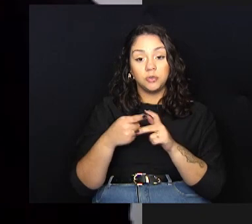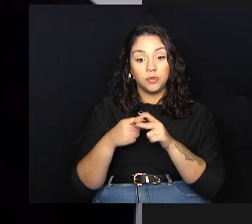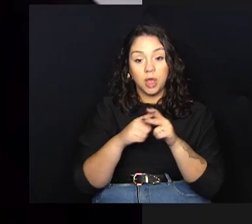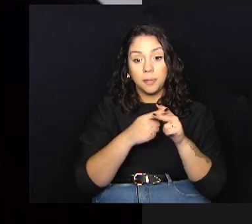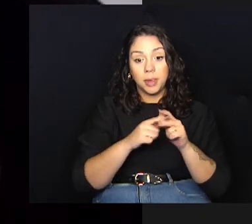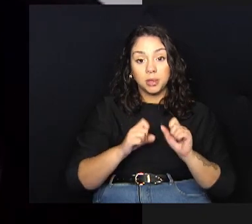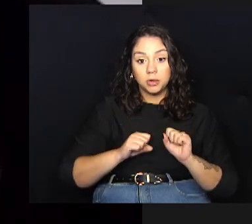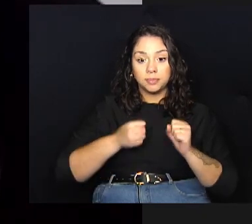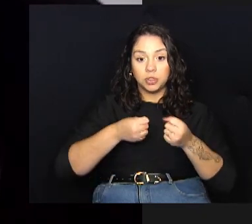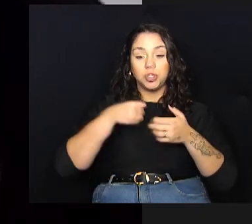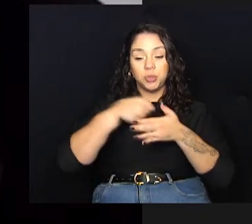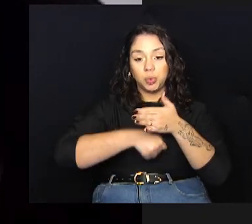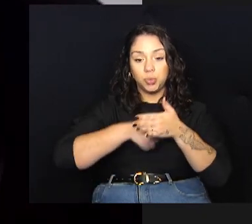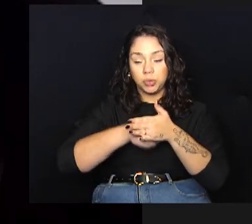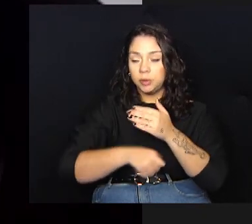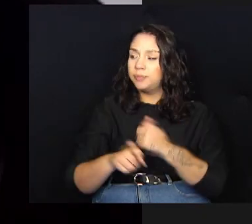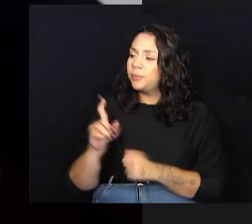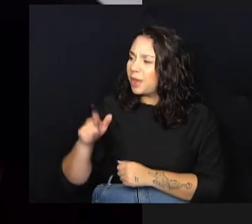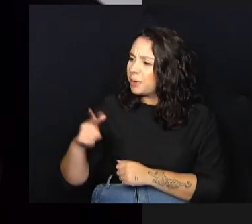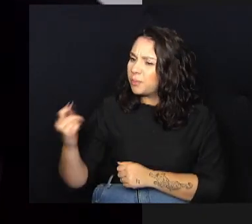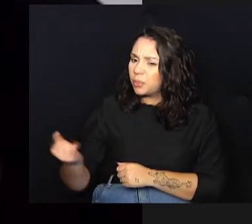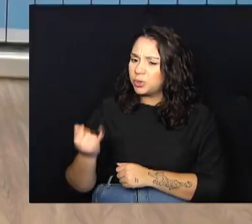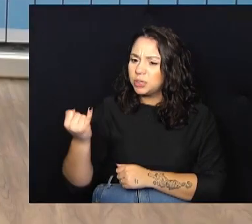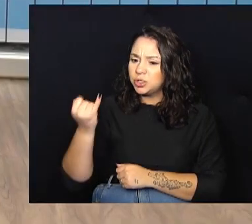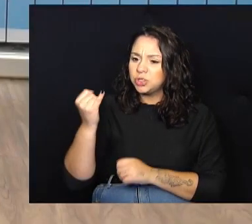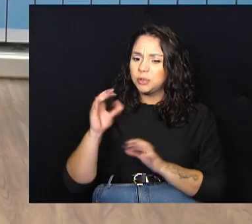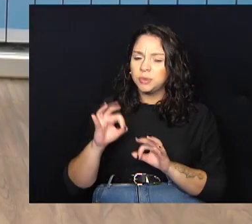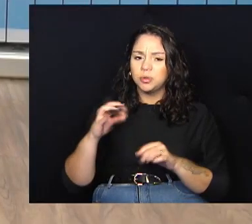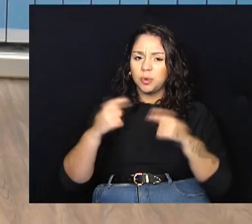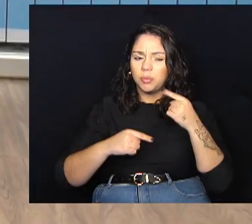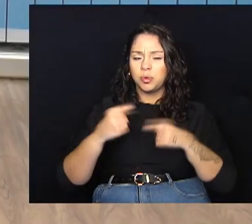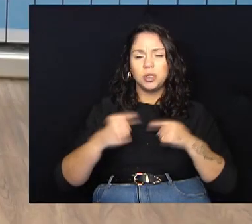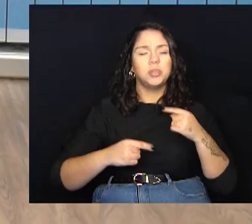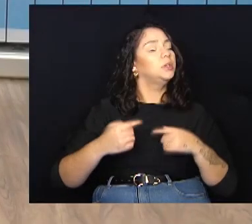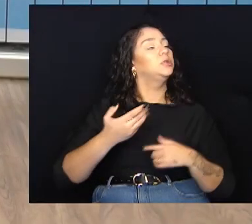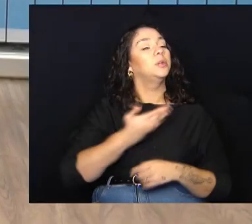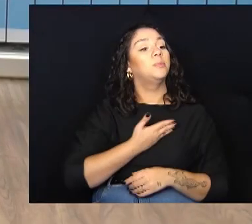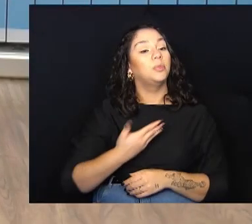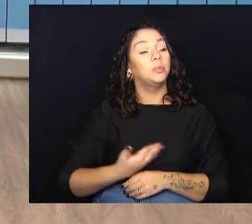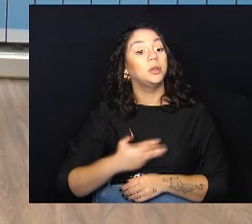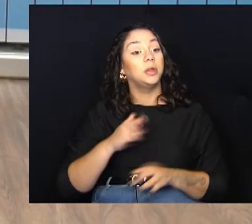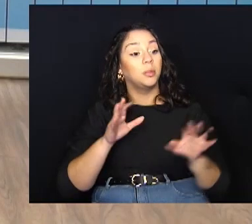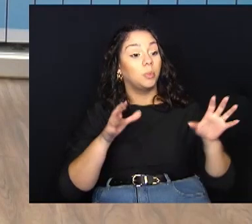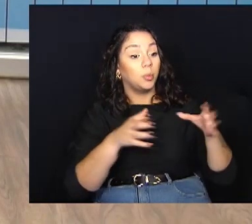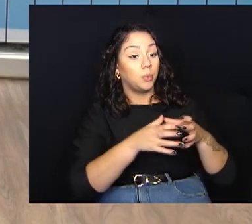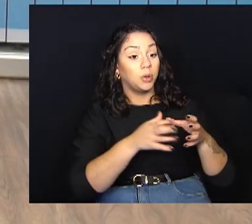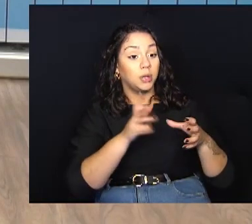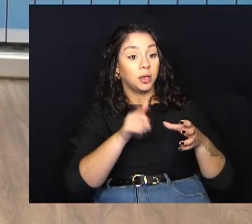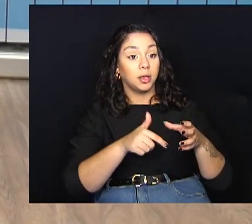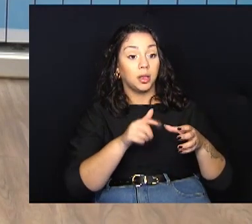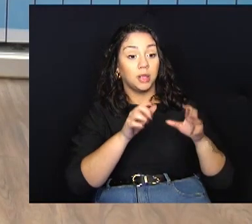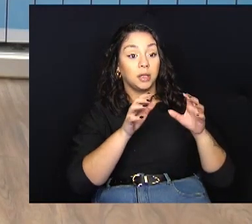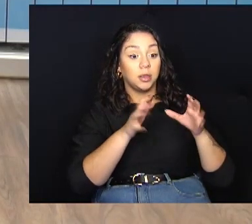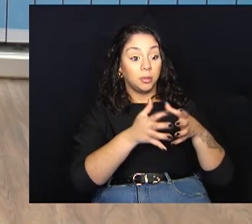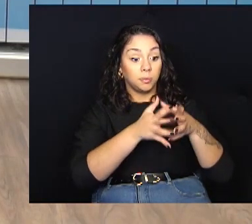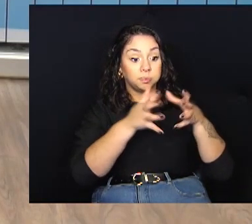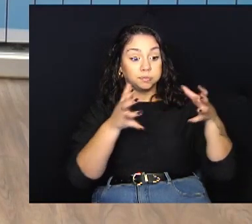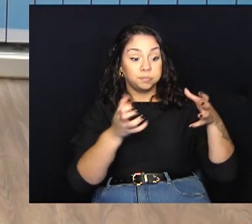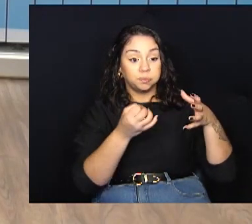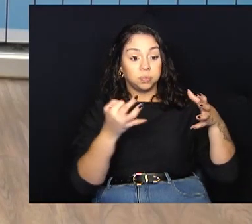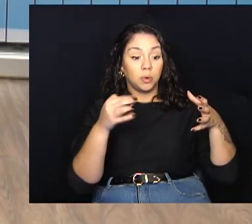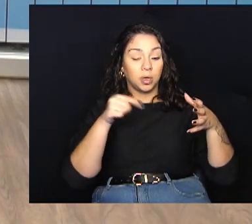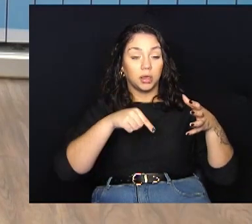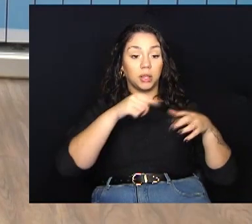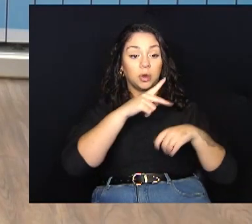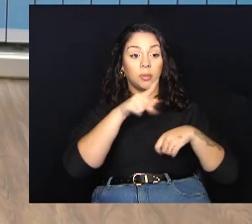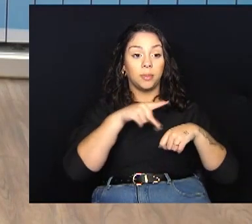luta importantíssima né política pública para uma população exclusiva e que é grande no nosso país e que agora a gente